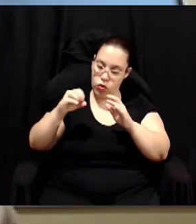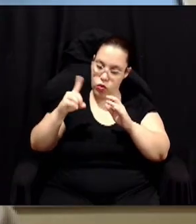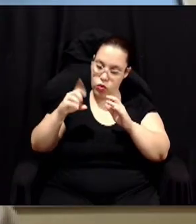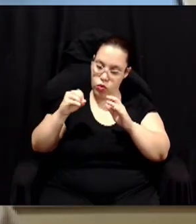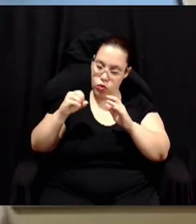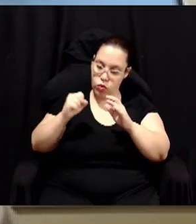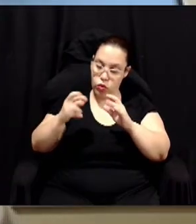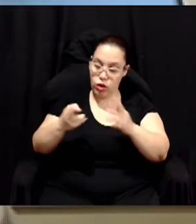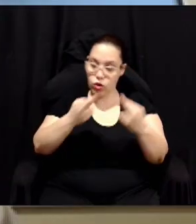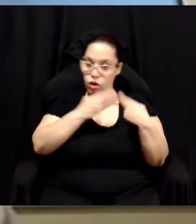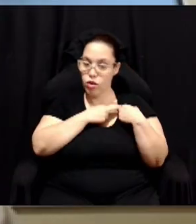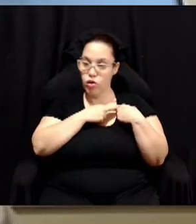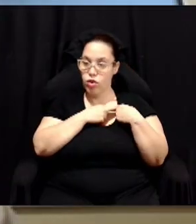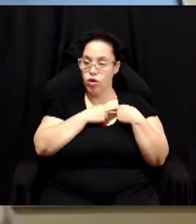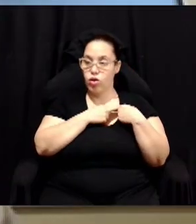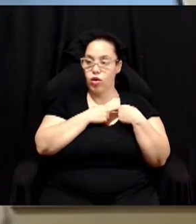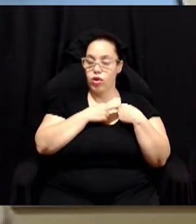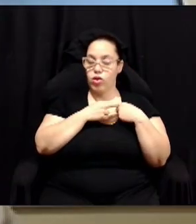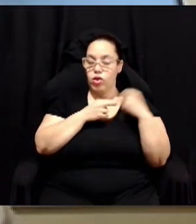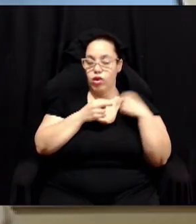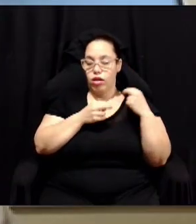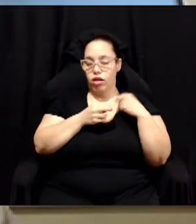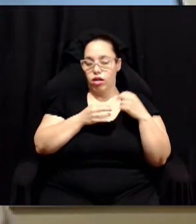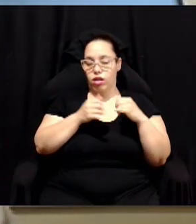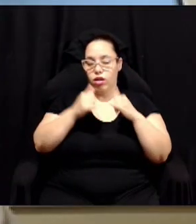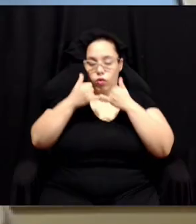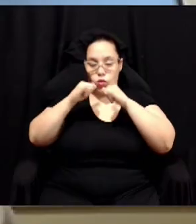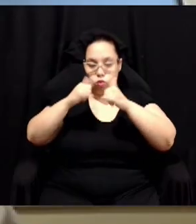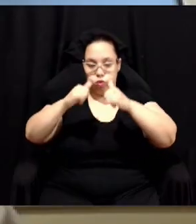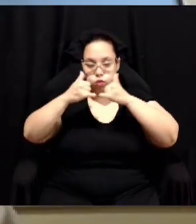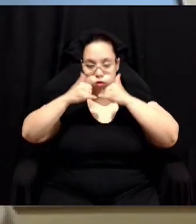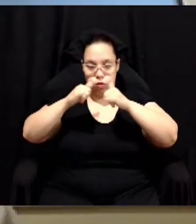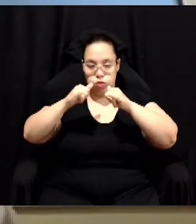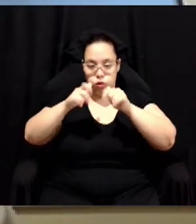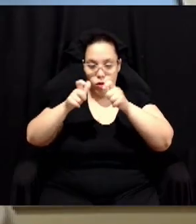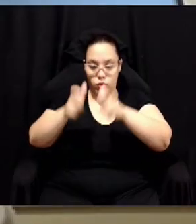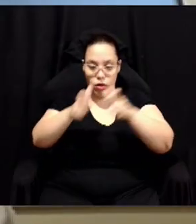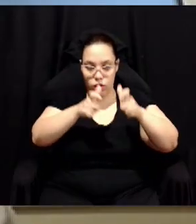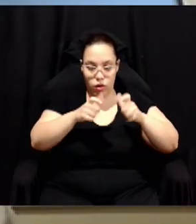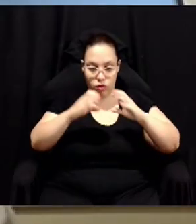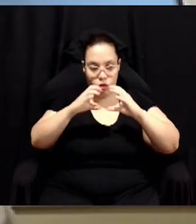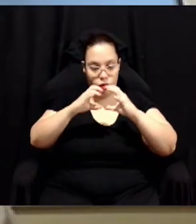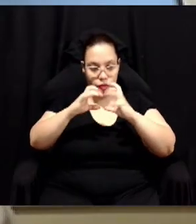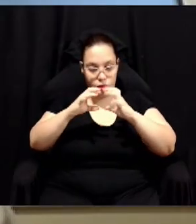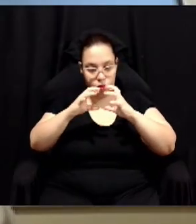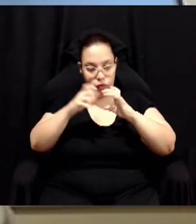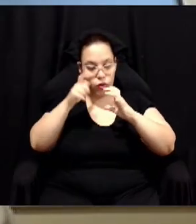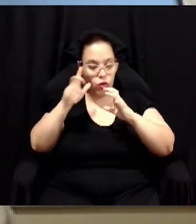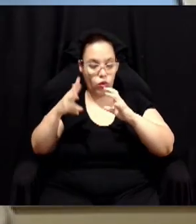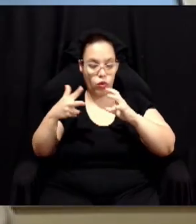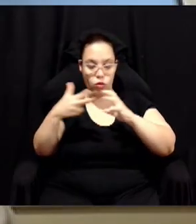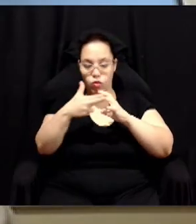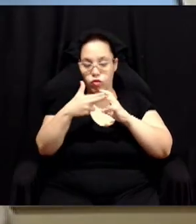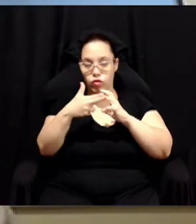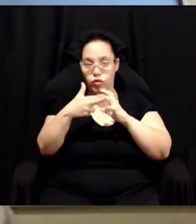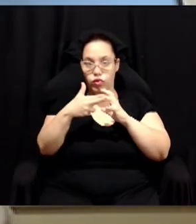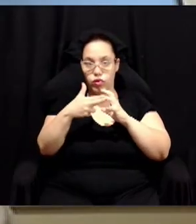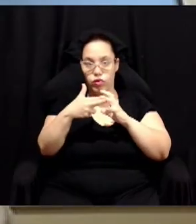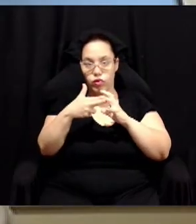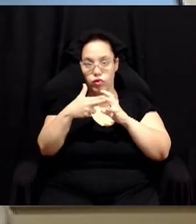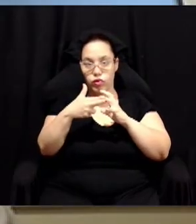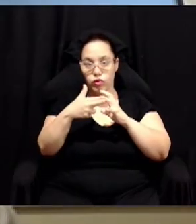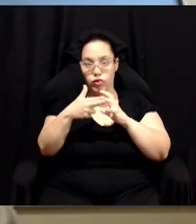responsáveis por emitir uma corrente elétrica numa determinada região, você consegue inibir parcialmente ou totalmente o funcionamento